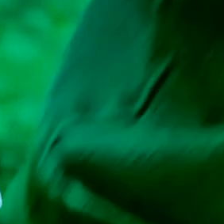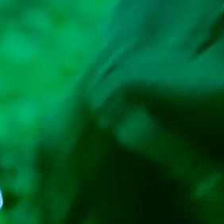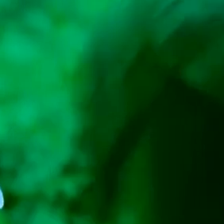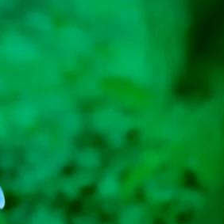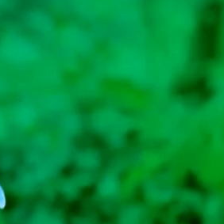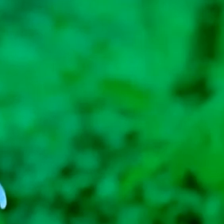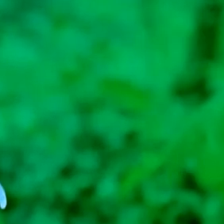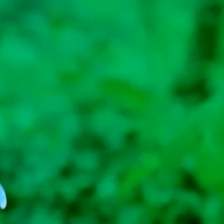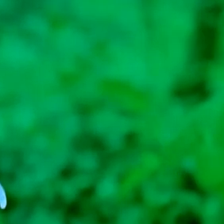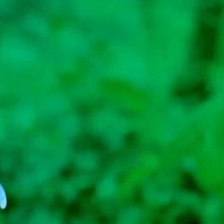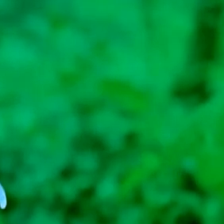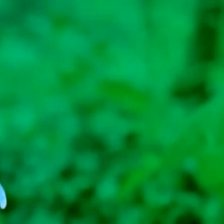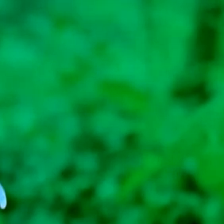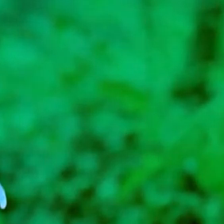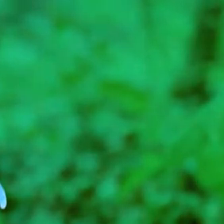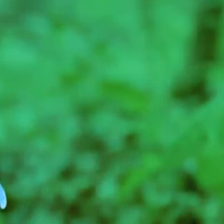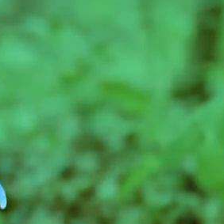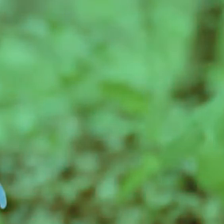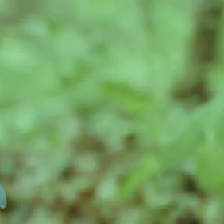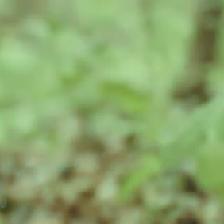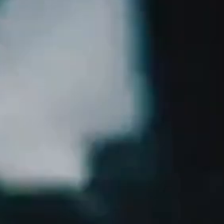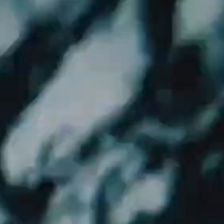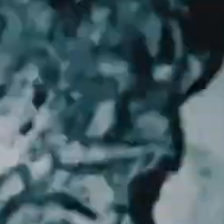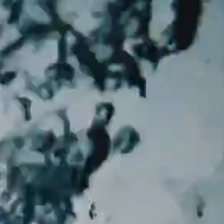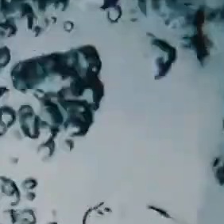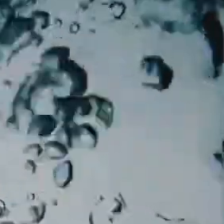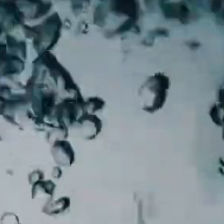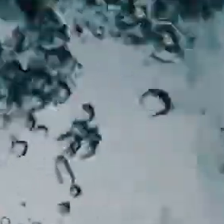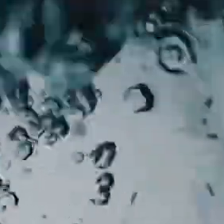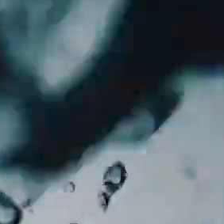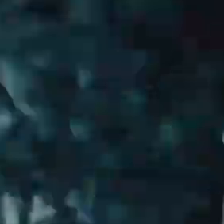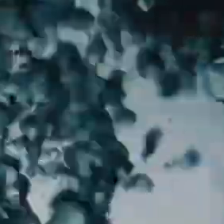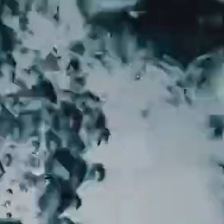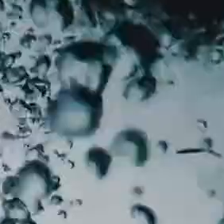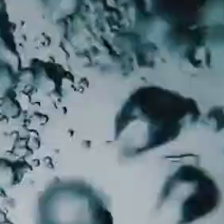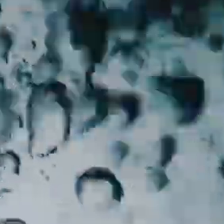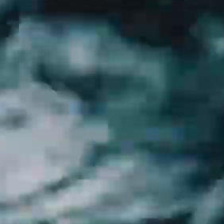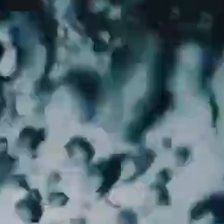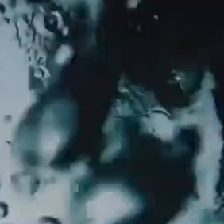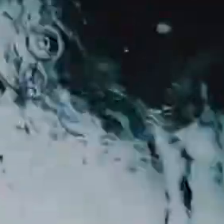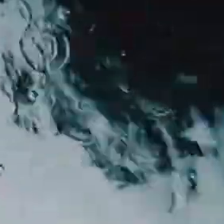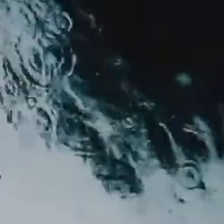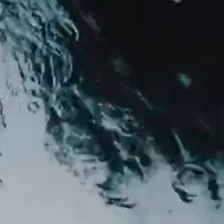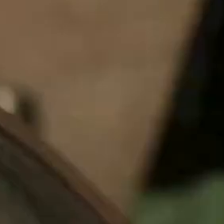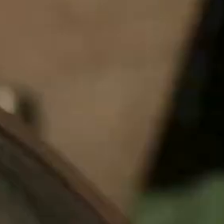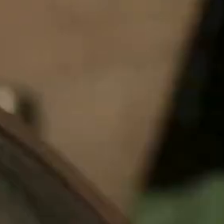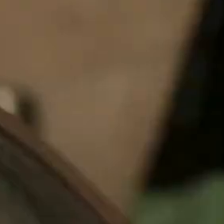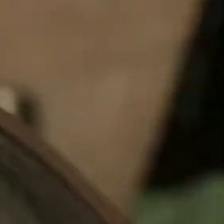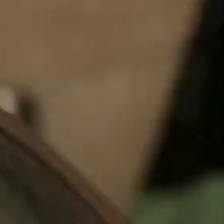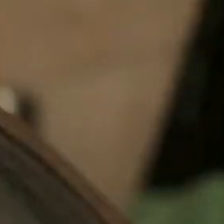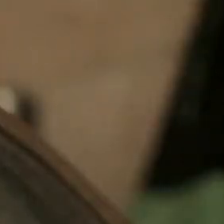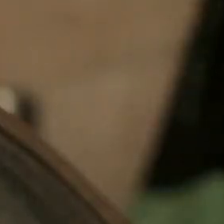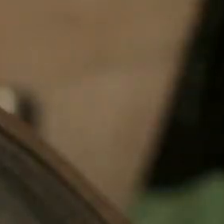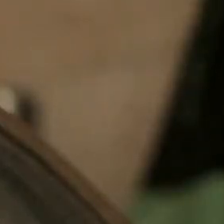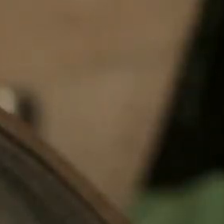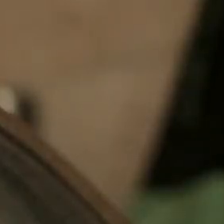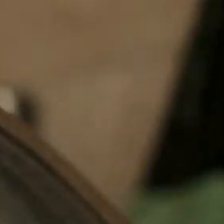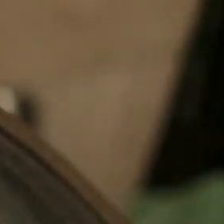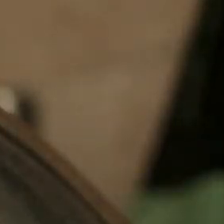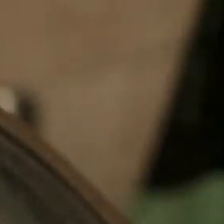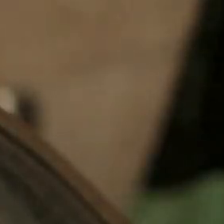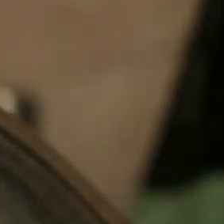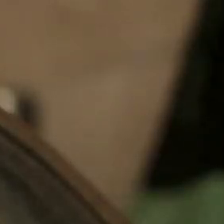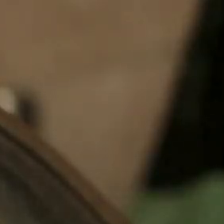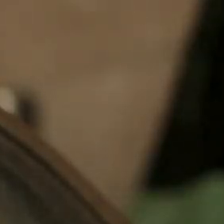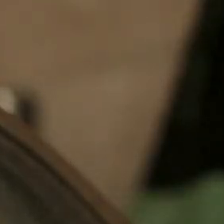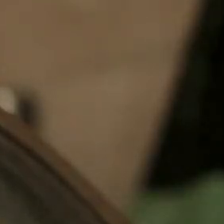Você sabia que algumas pequenas mudanças em sua rotina podem contribuir para um mundo mais sustentável? Feche as torneiras quando elas